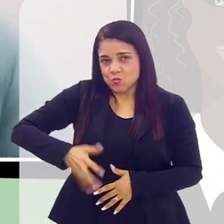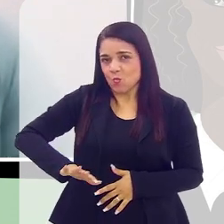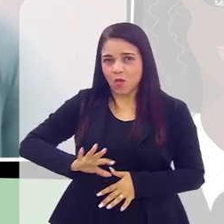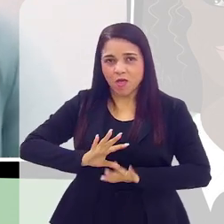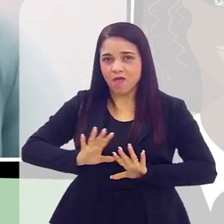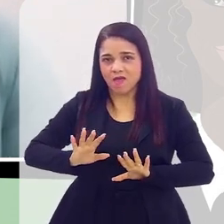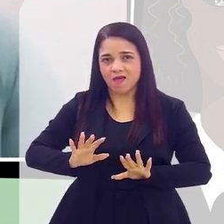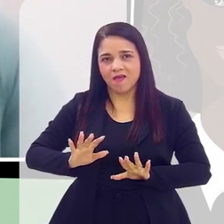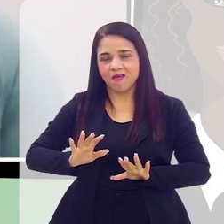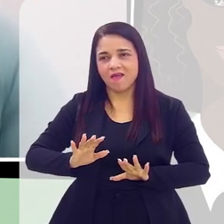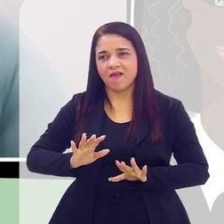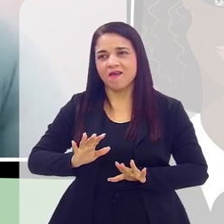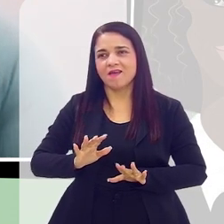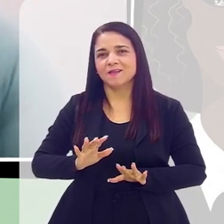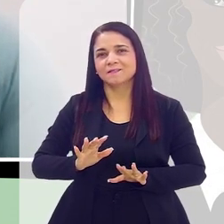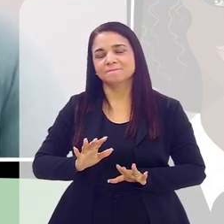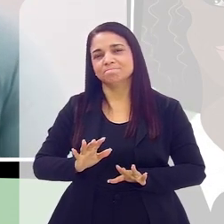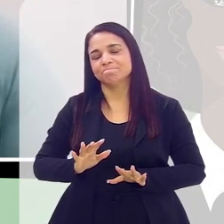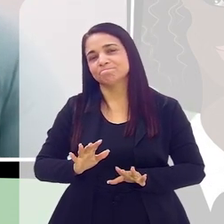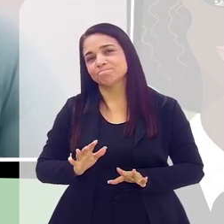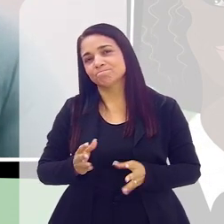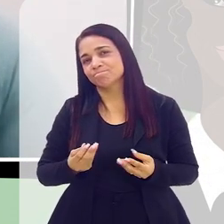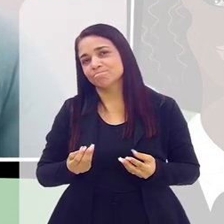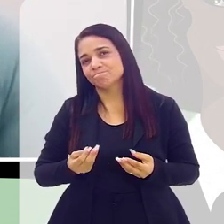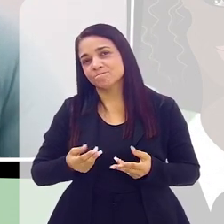querer sanar